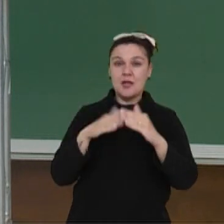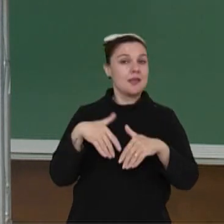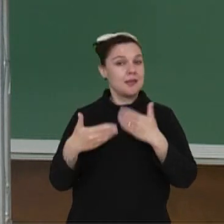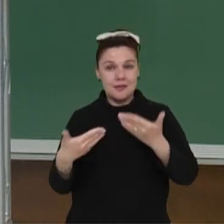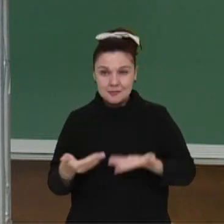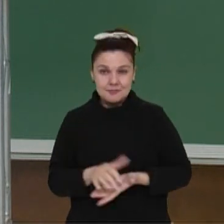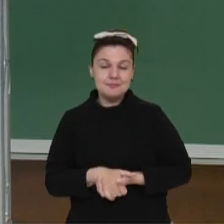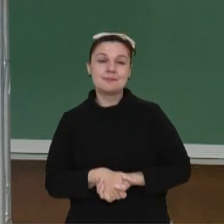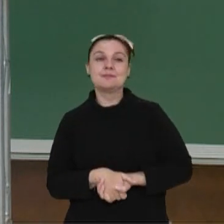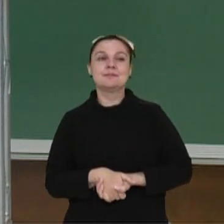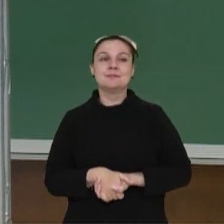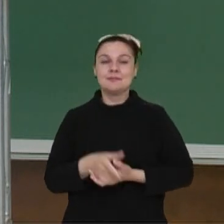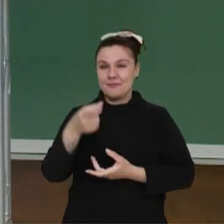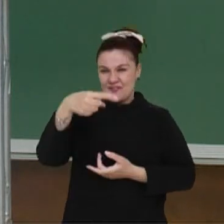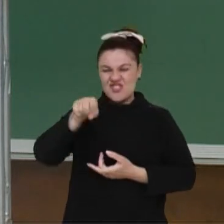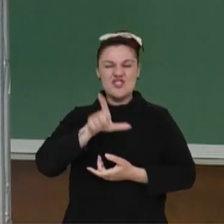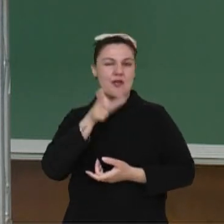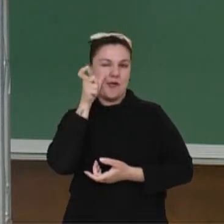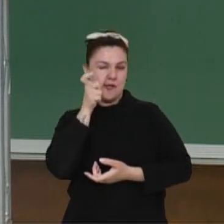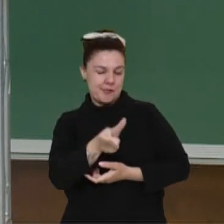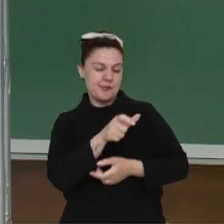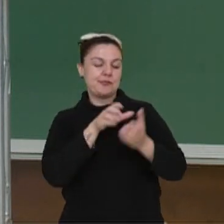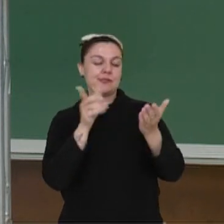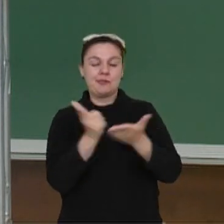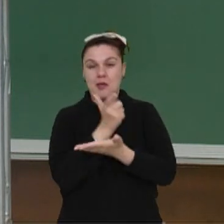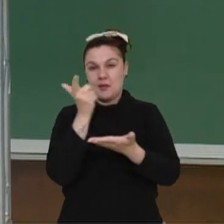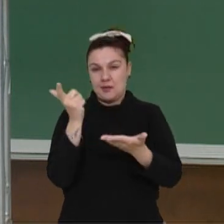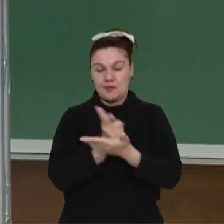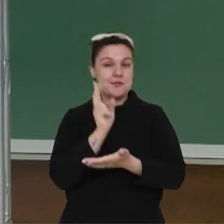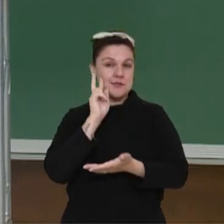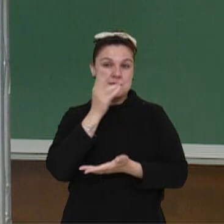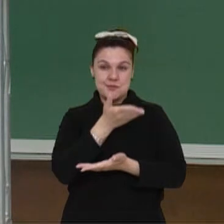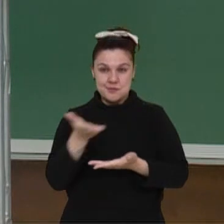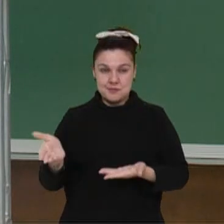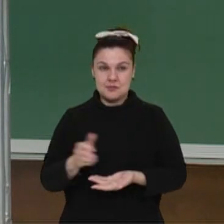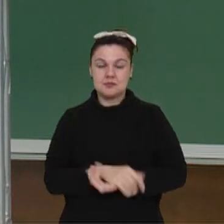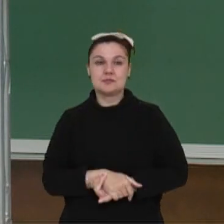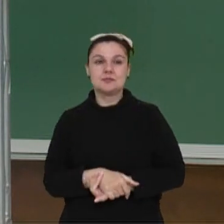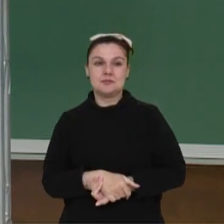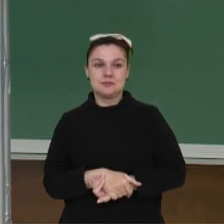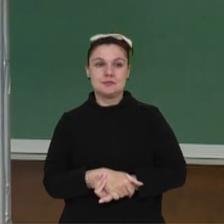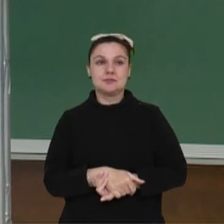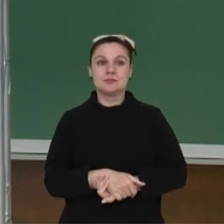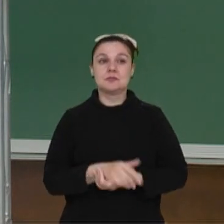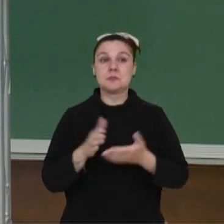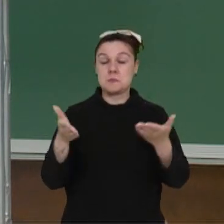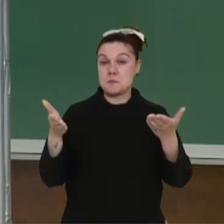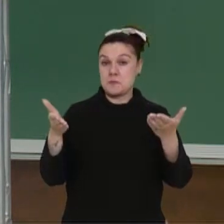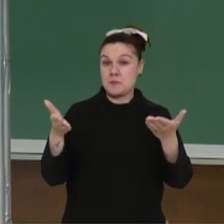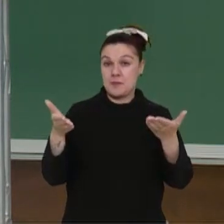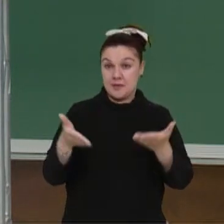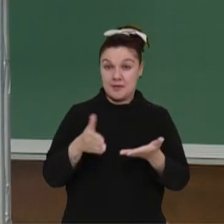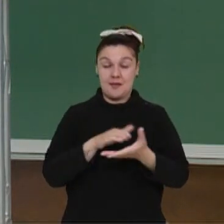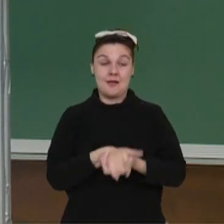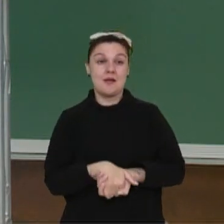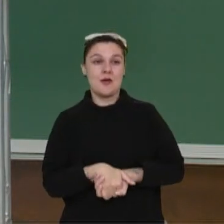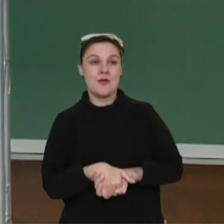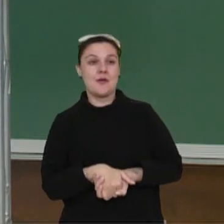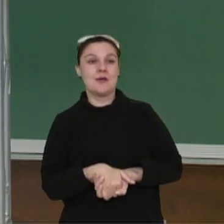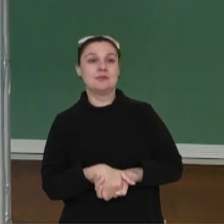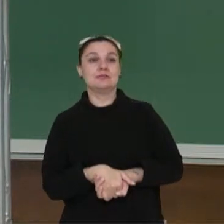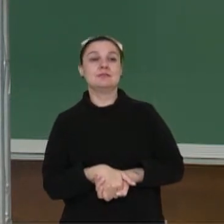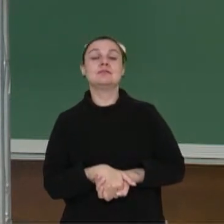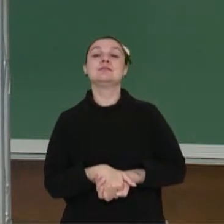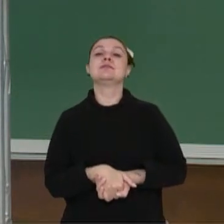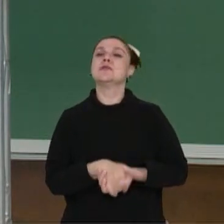nananã. Vocês já devem ter visto em vários livros também essa imagem. Tá, e